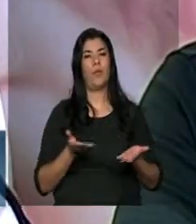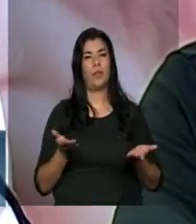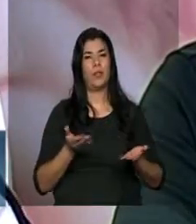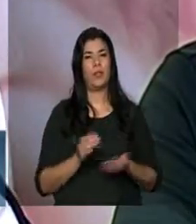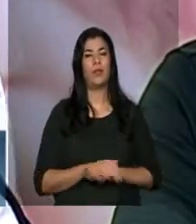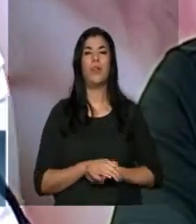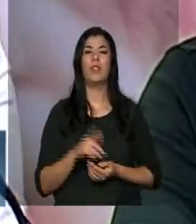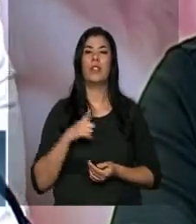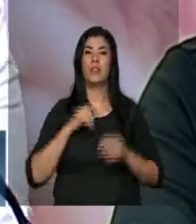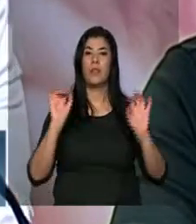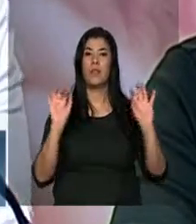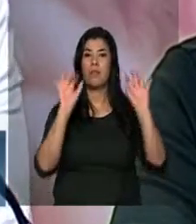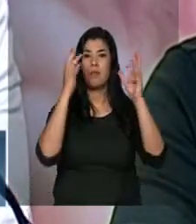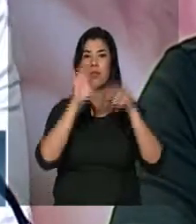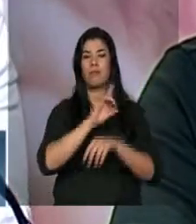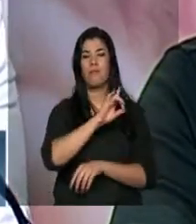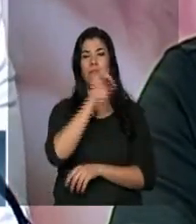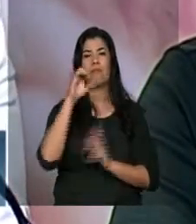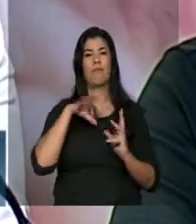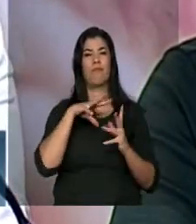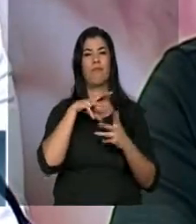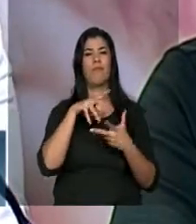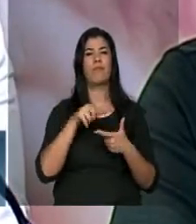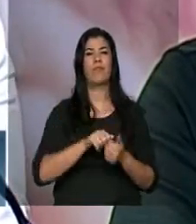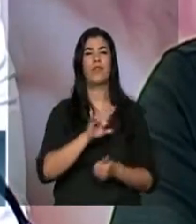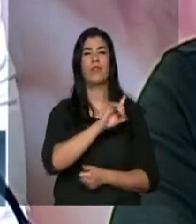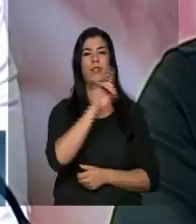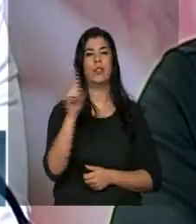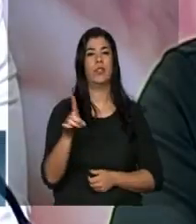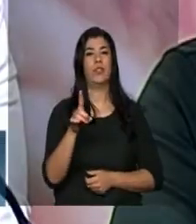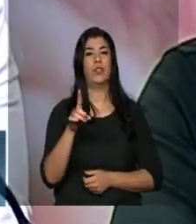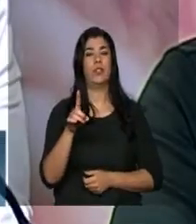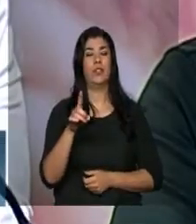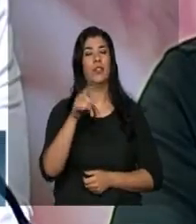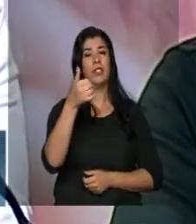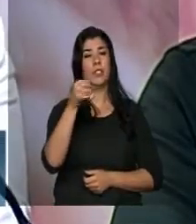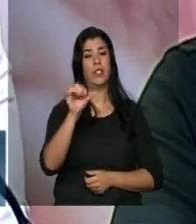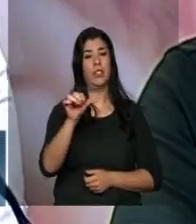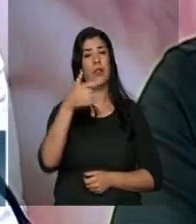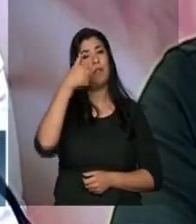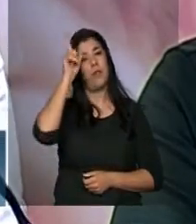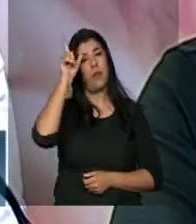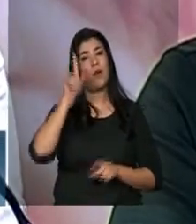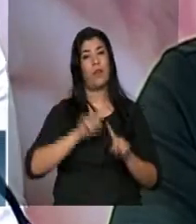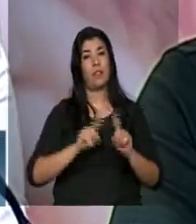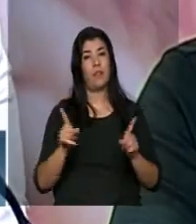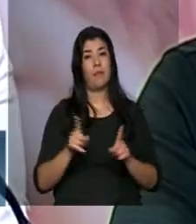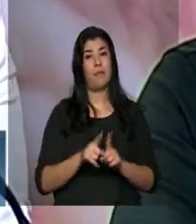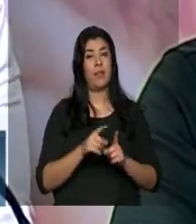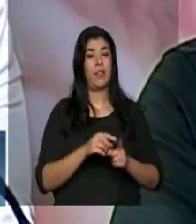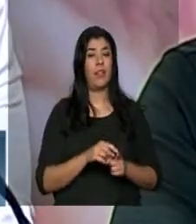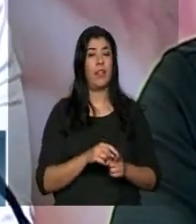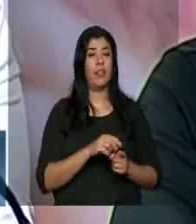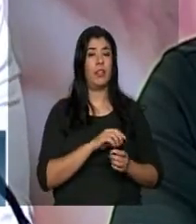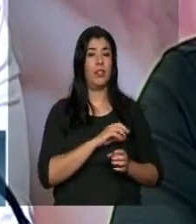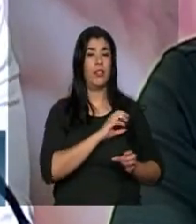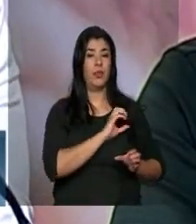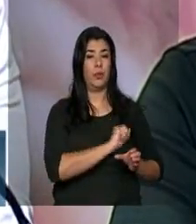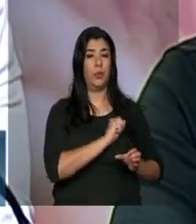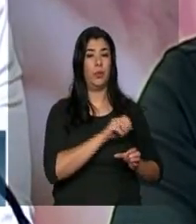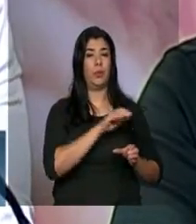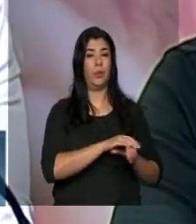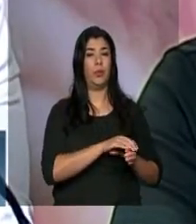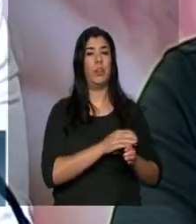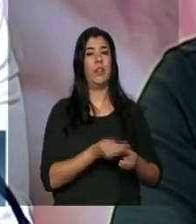né, comemorando o Dia Mundial, que foi ontem, o dia 19, o Dia Mundial de Doação de Leite Humano, né, e a gente estende a